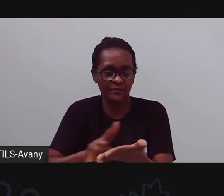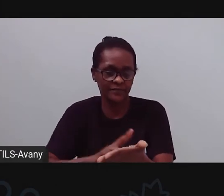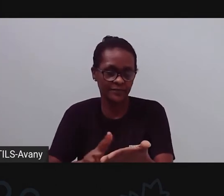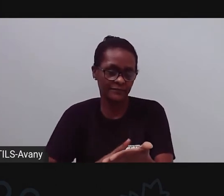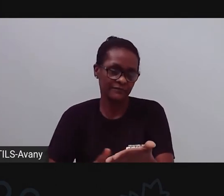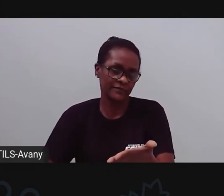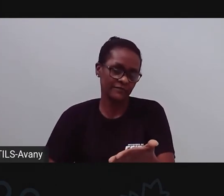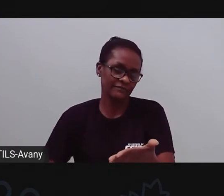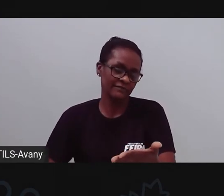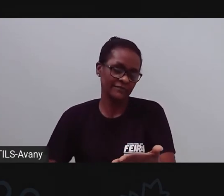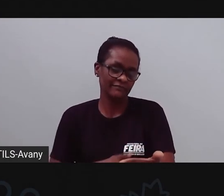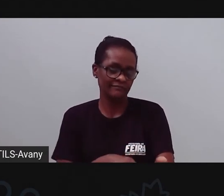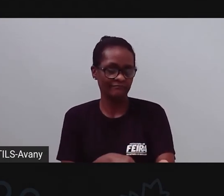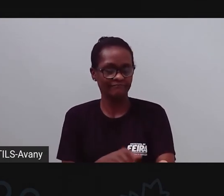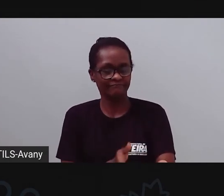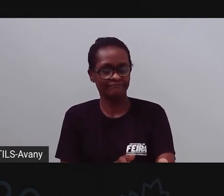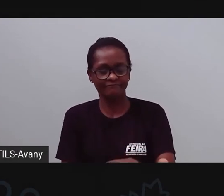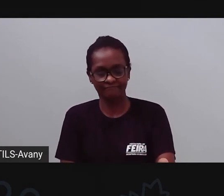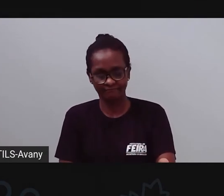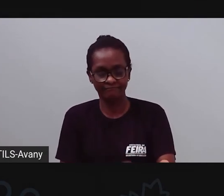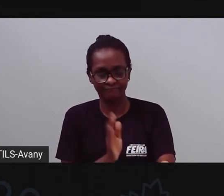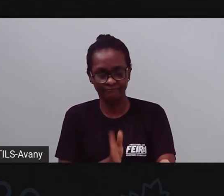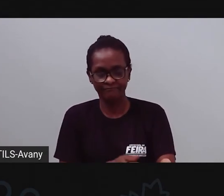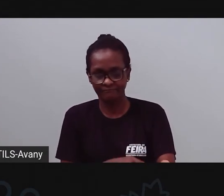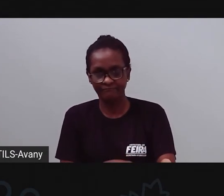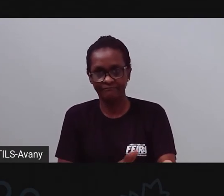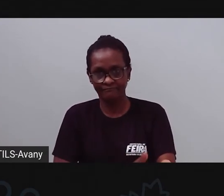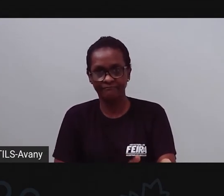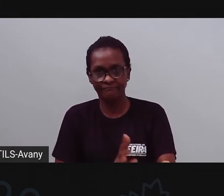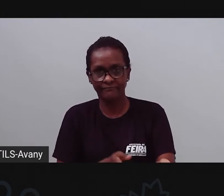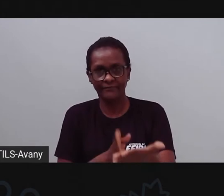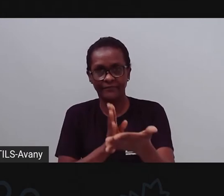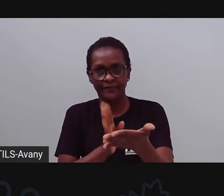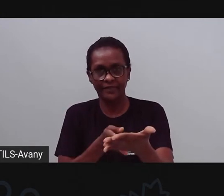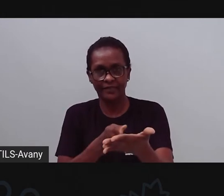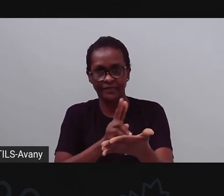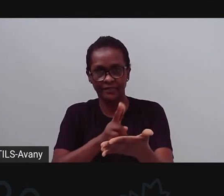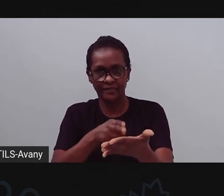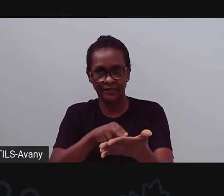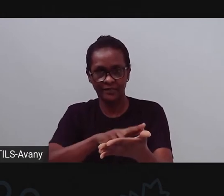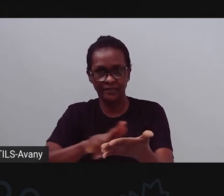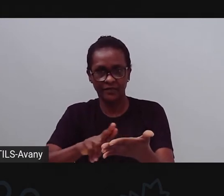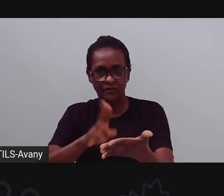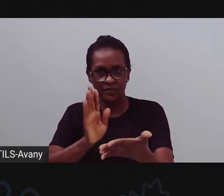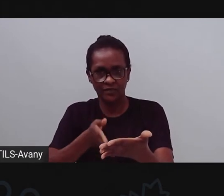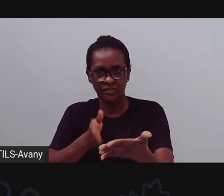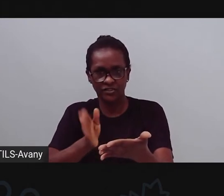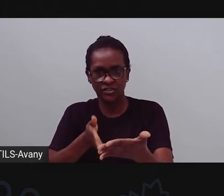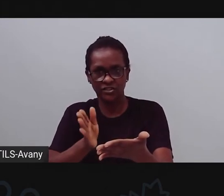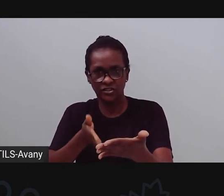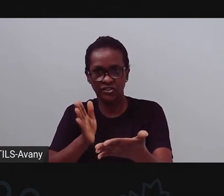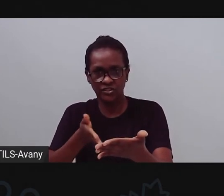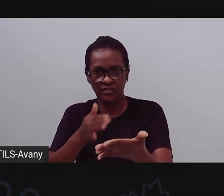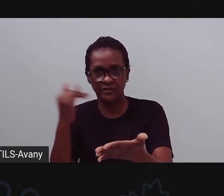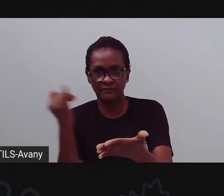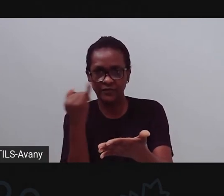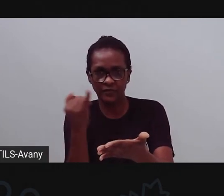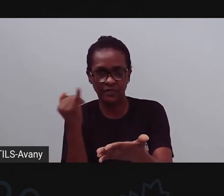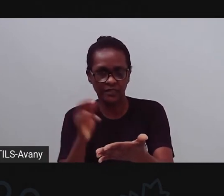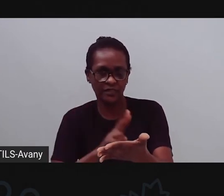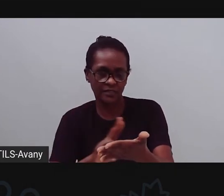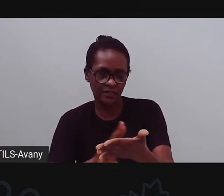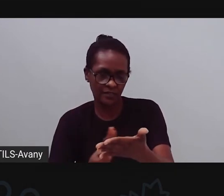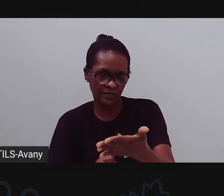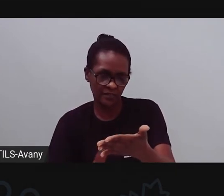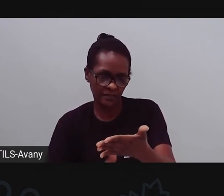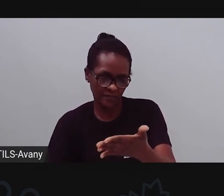vezes né então você achar que convidou mas não convidou a pessoa tão importante que a gente fazer uma lista dos convidados como aparece